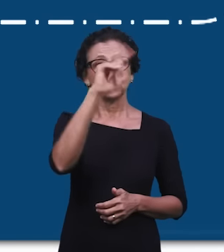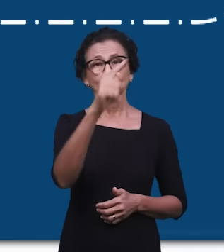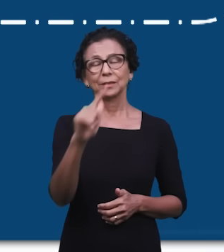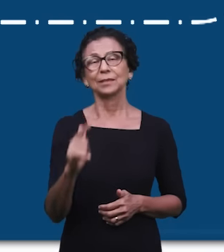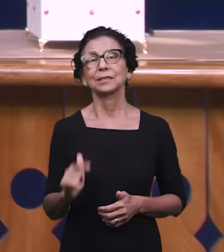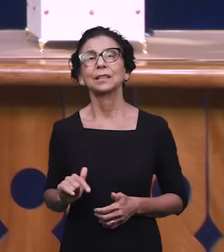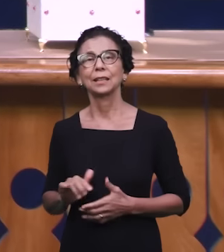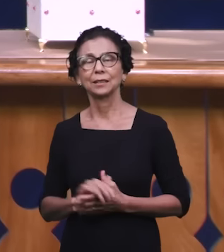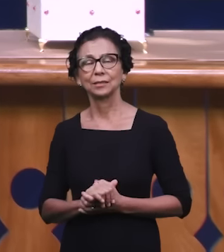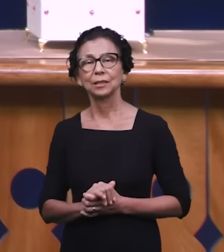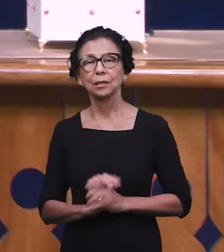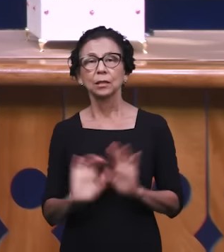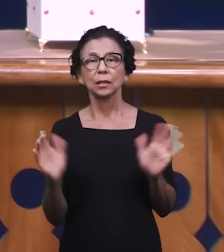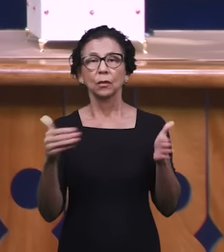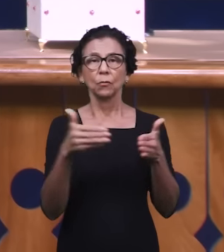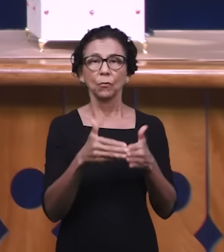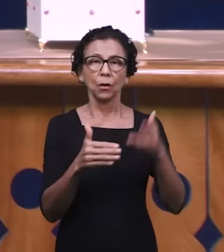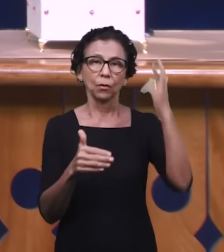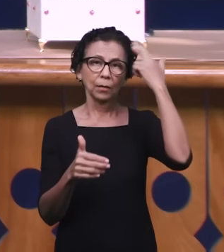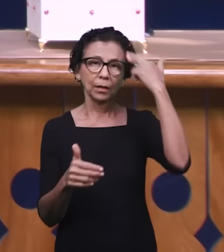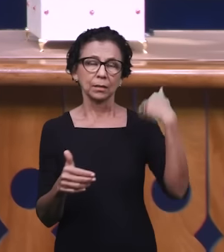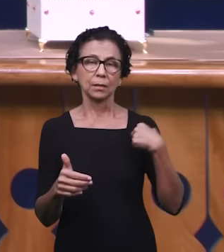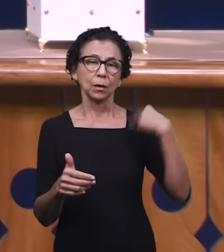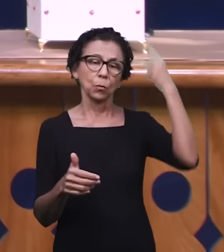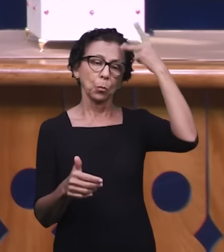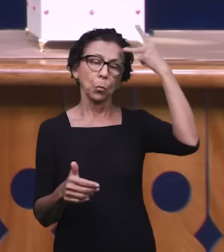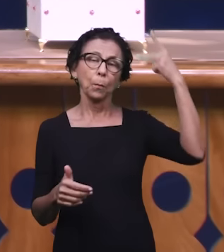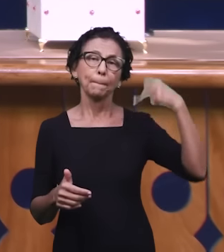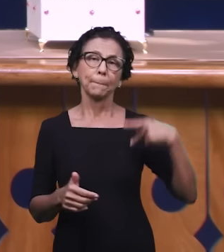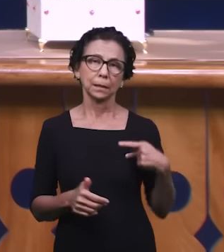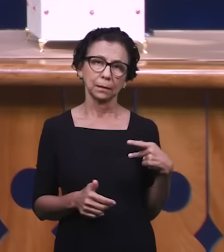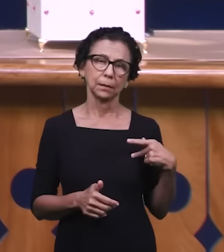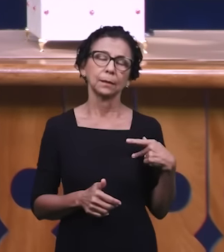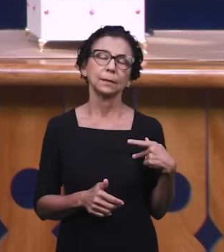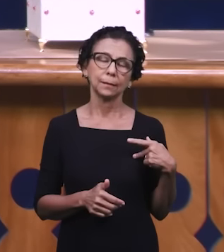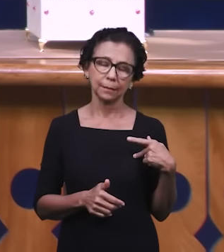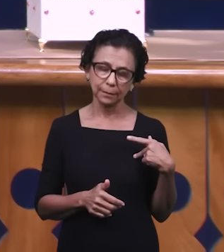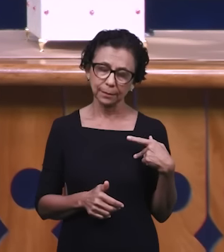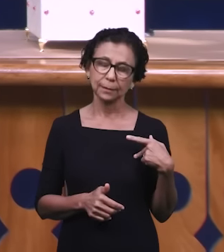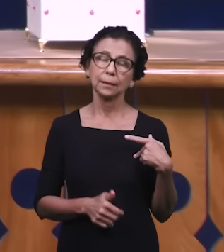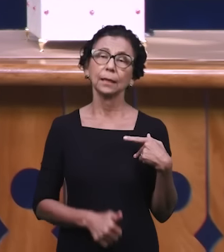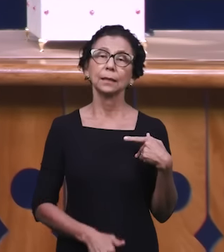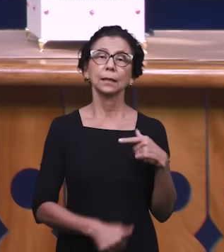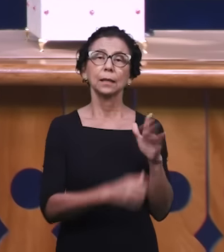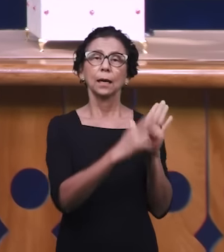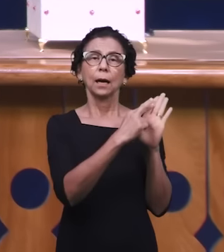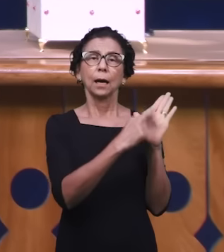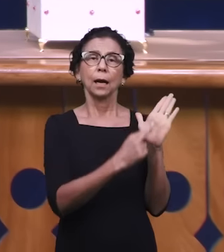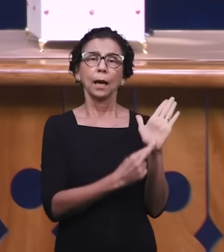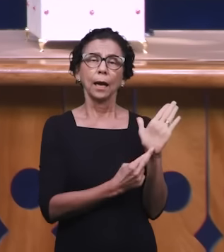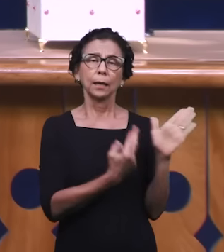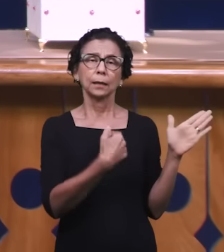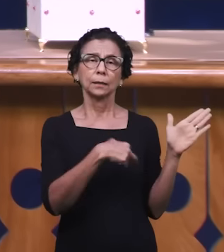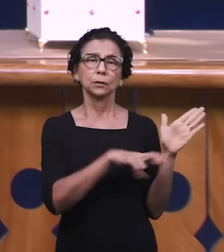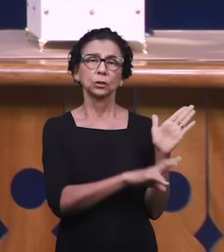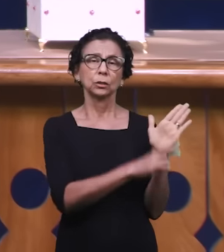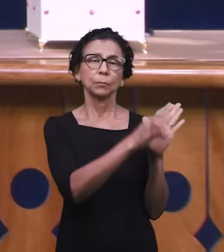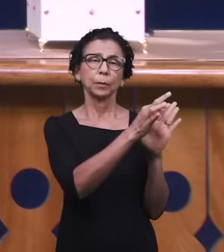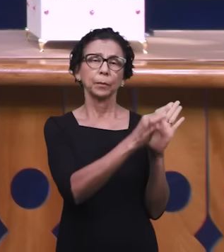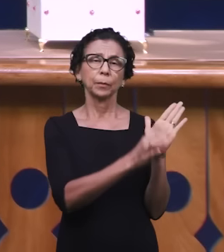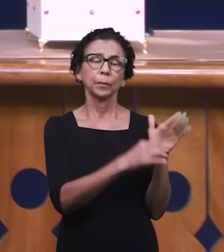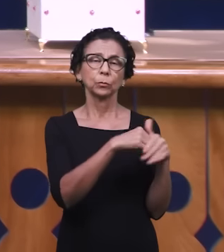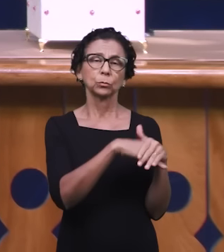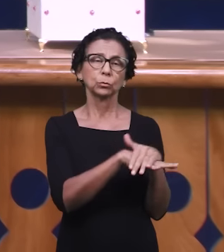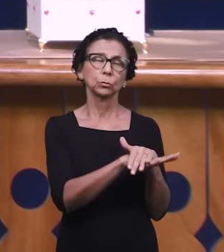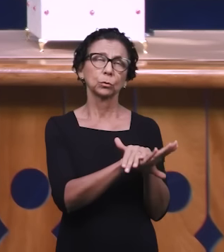simplesmente àquilo que é a razão humana, aquilo que o homem diz, uma liturgia estabelecida, estática.